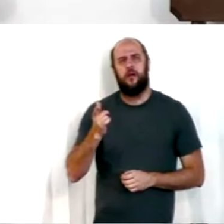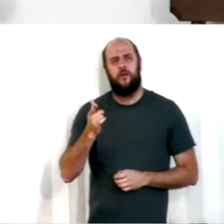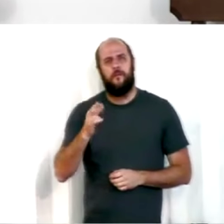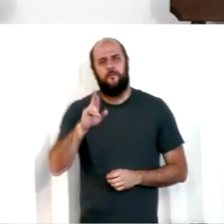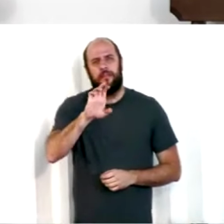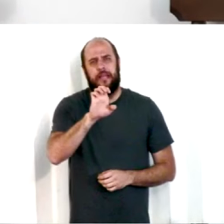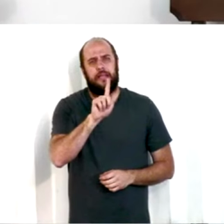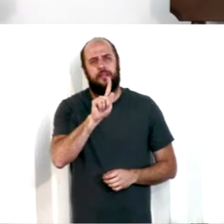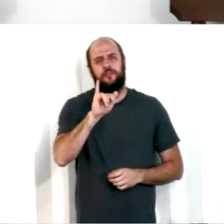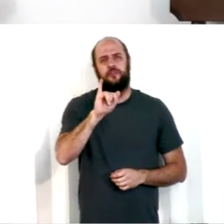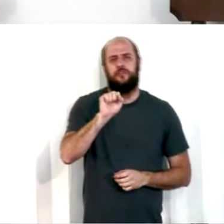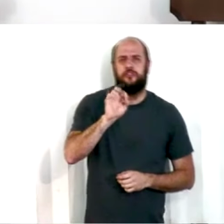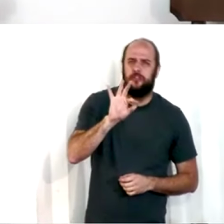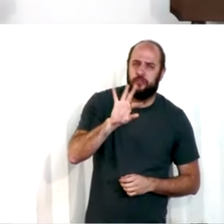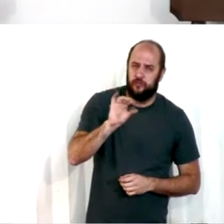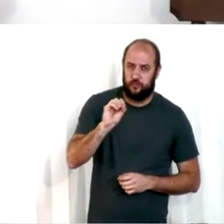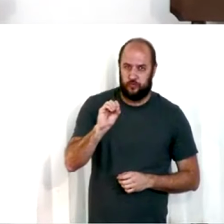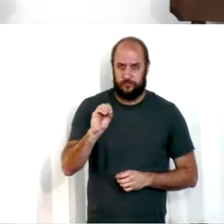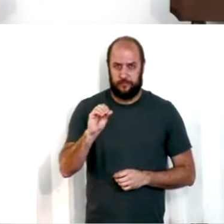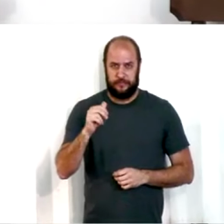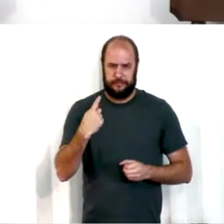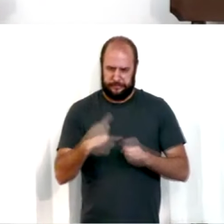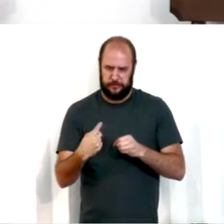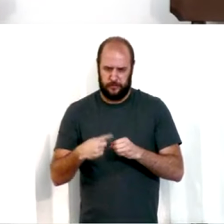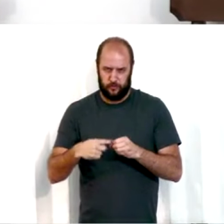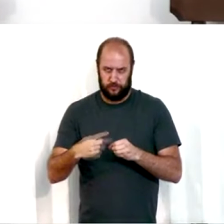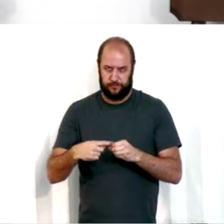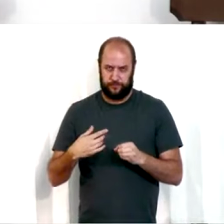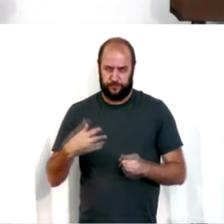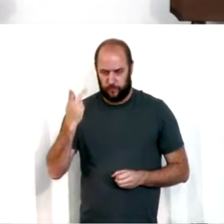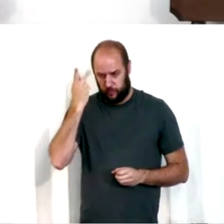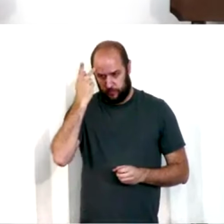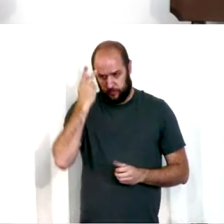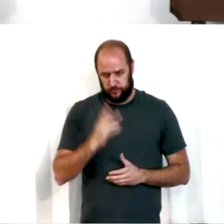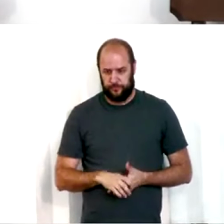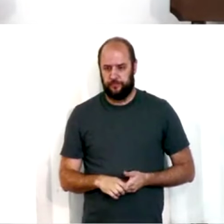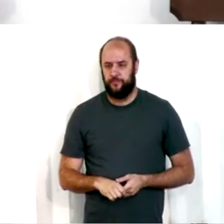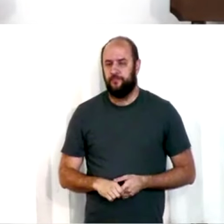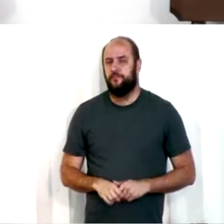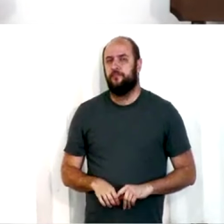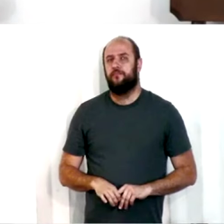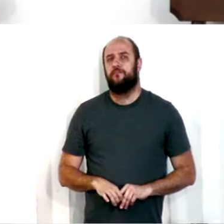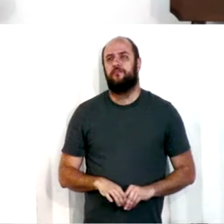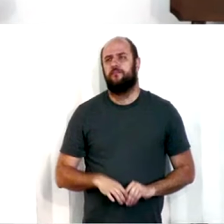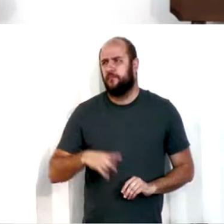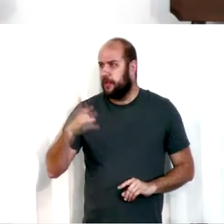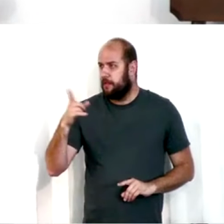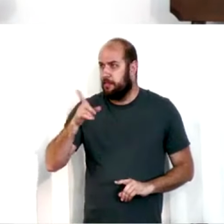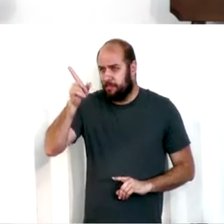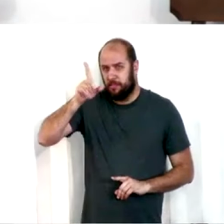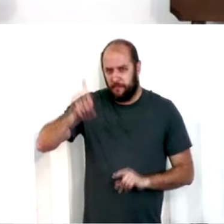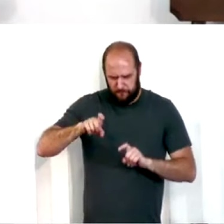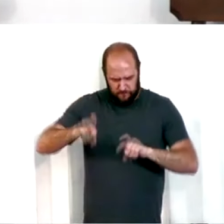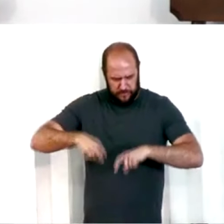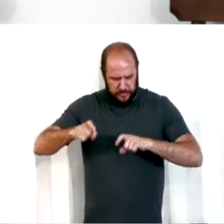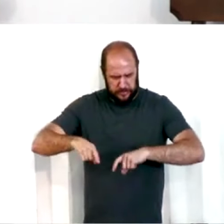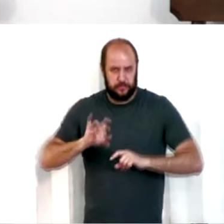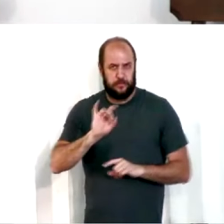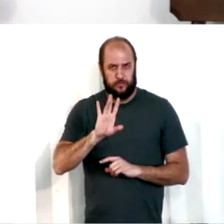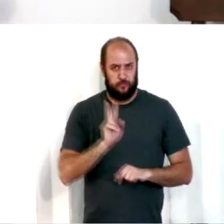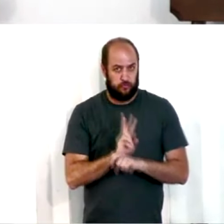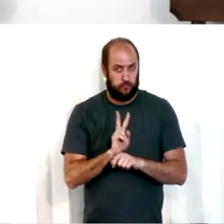Registro. Ali, ele chegou para cuidar de uma fazenda, basicamente esse era o serviço dele. Chegou ali para cuidar